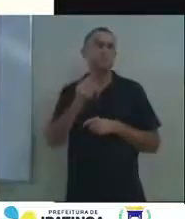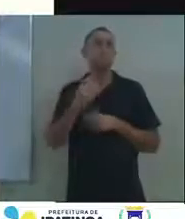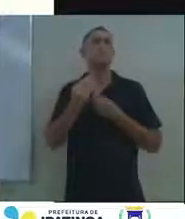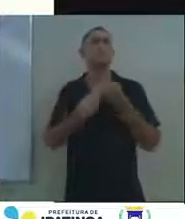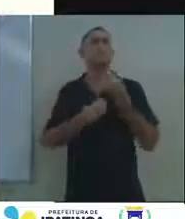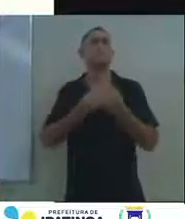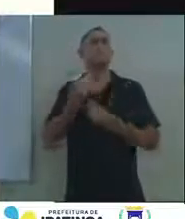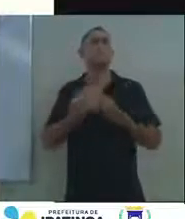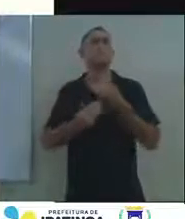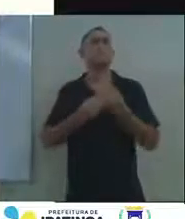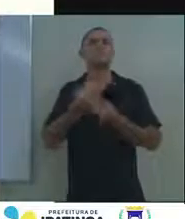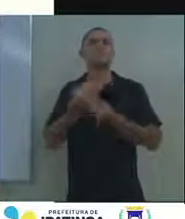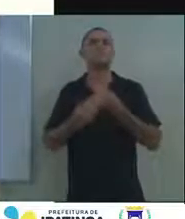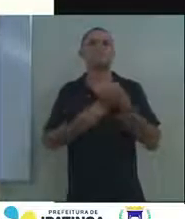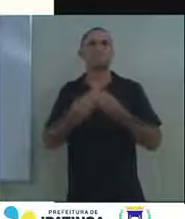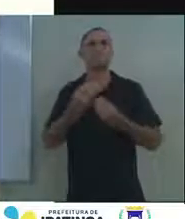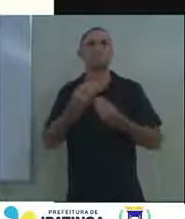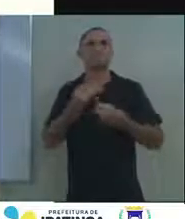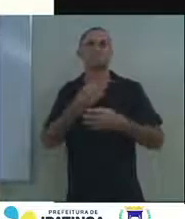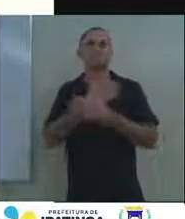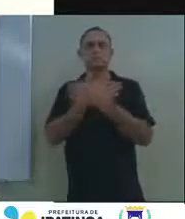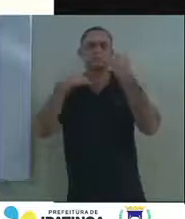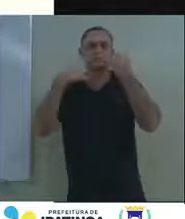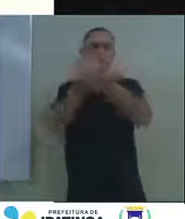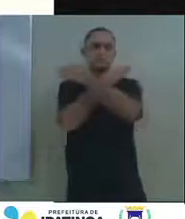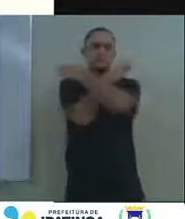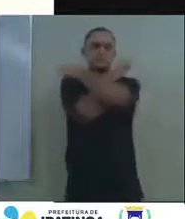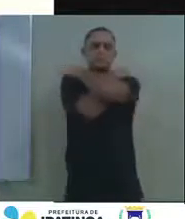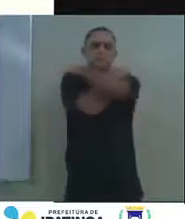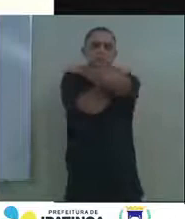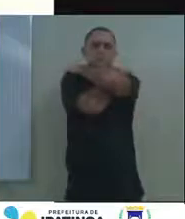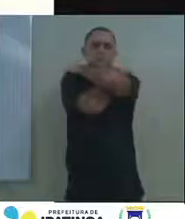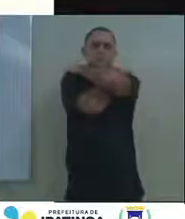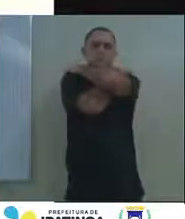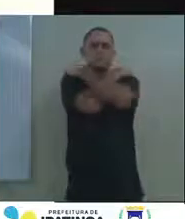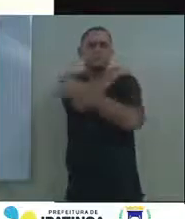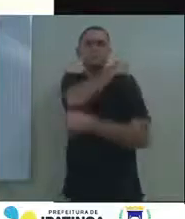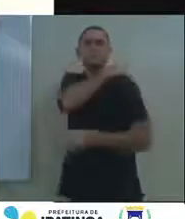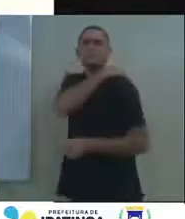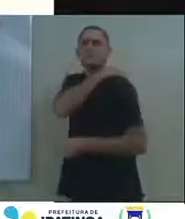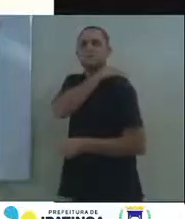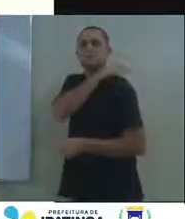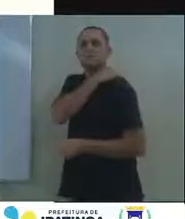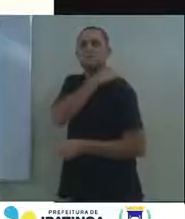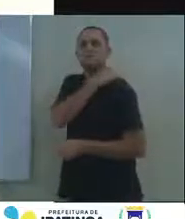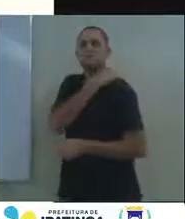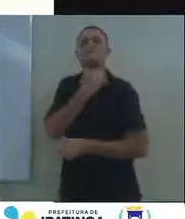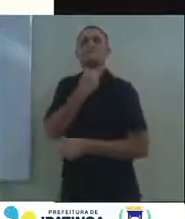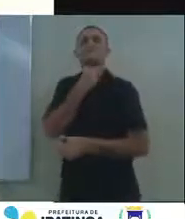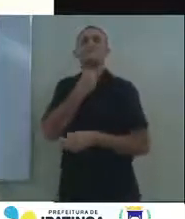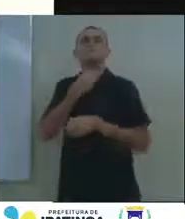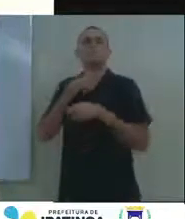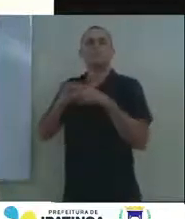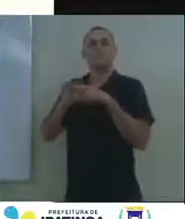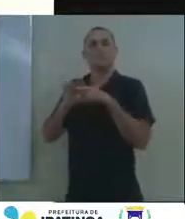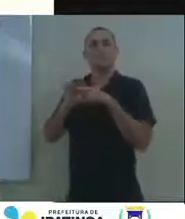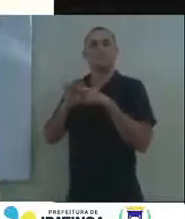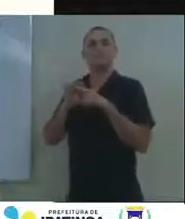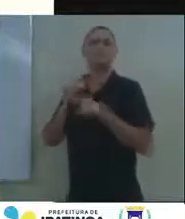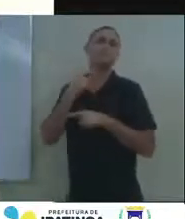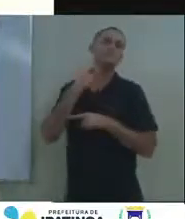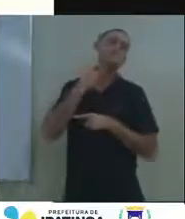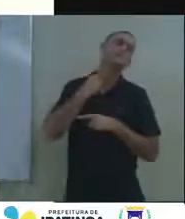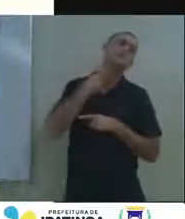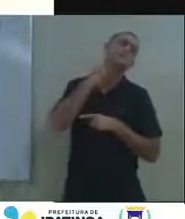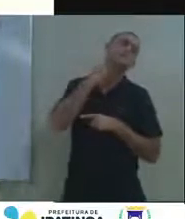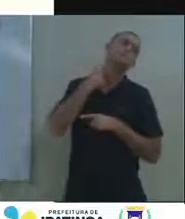O ar sai dos pulmões e encontra as pregas vocais, que ficam na laringe, na região do pescoço. A